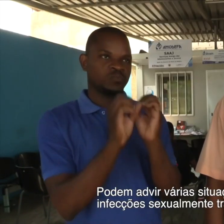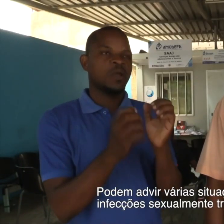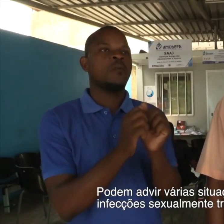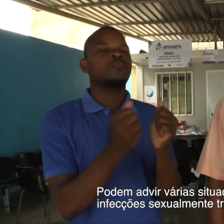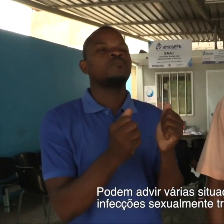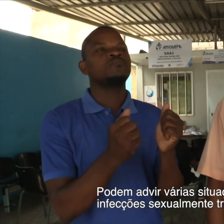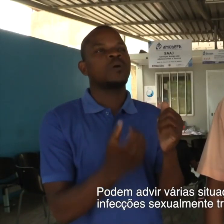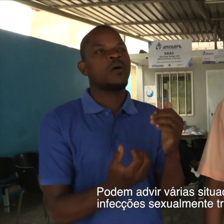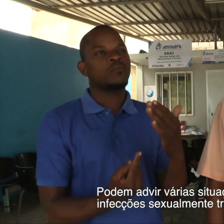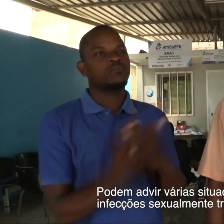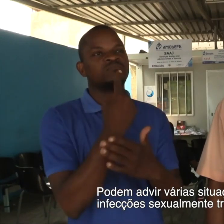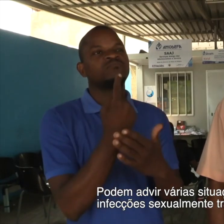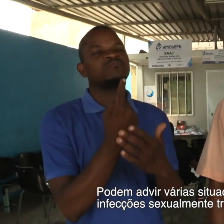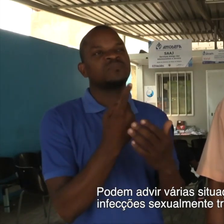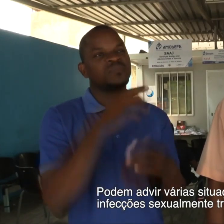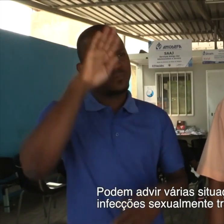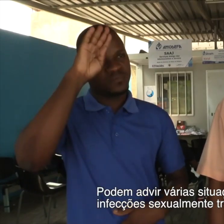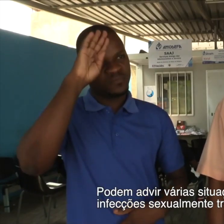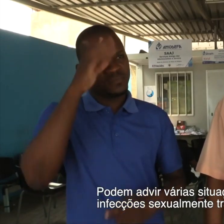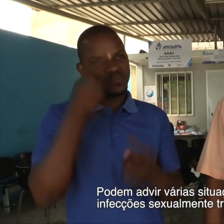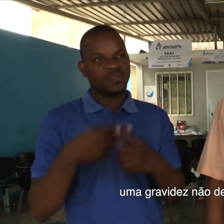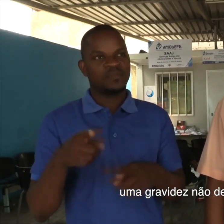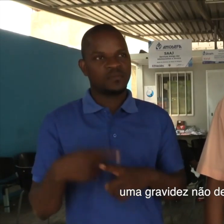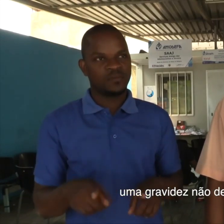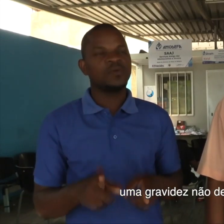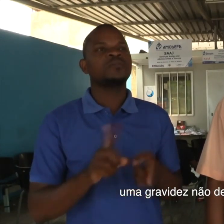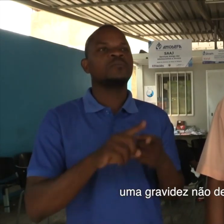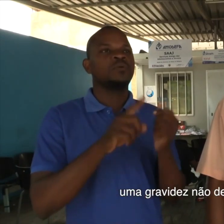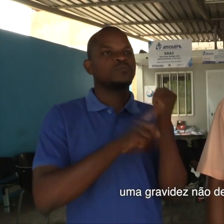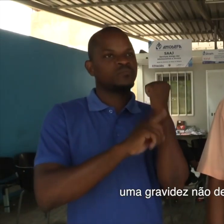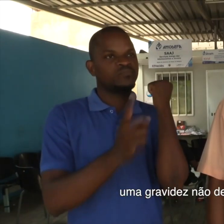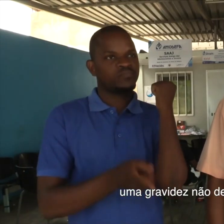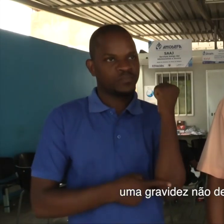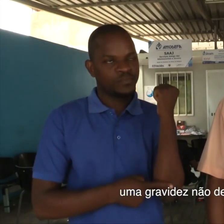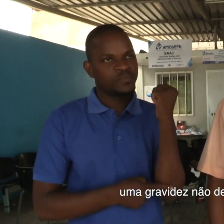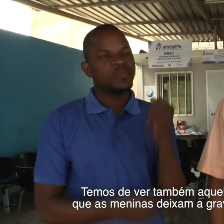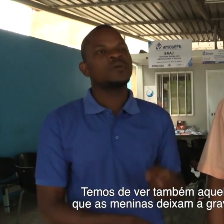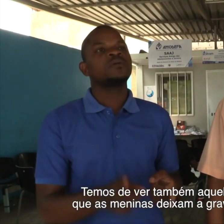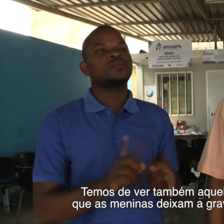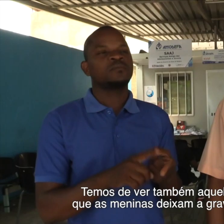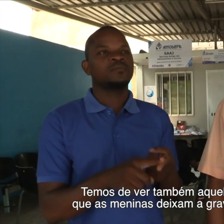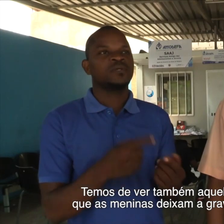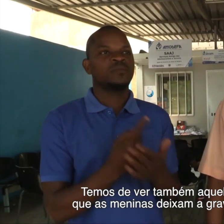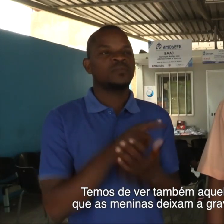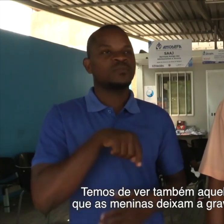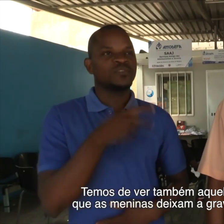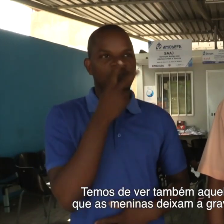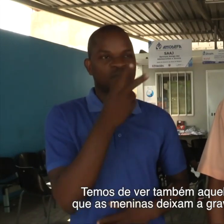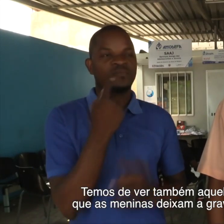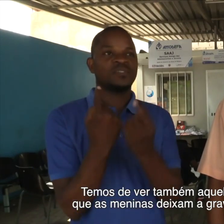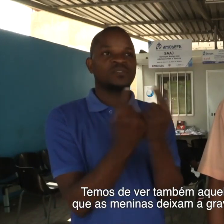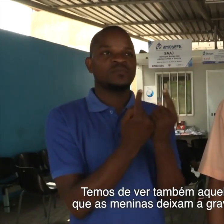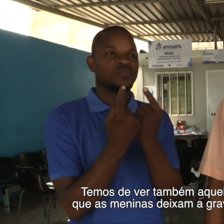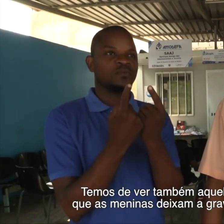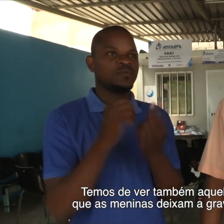situações como as infecções sexualmente transmissíveis uma gravidez não desejada e vermos também aquelas situações em que